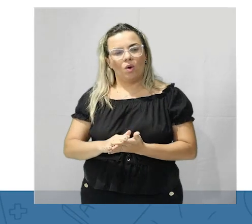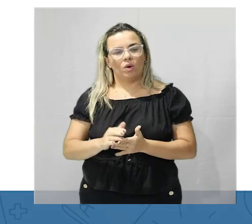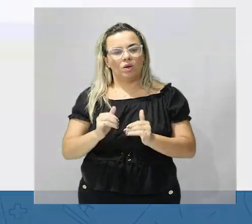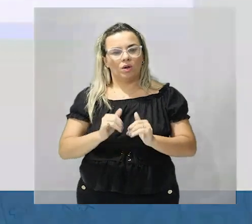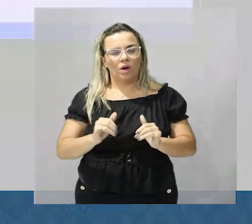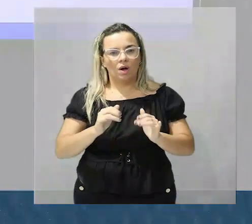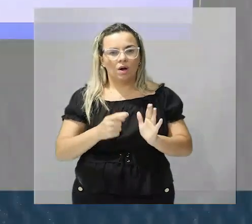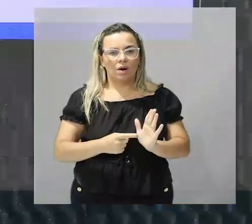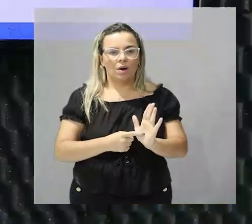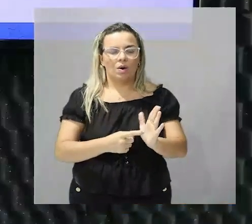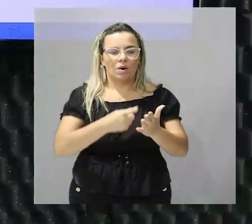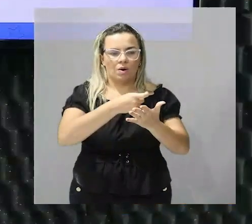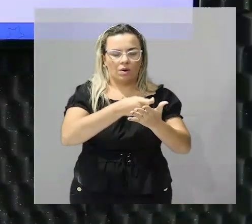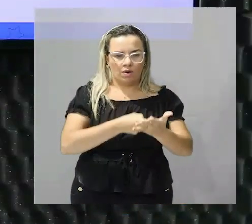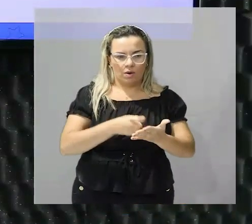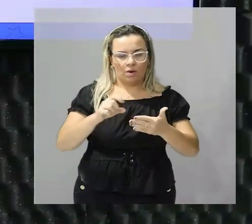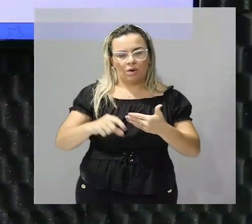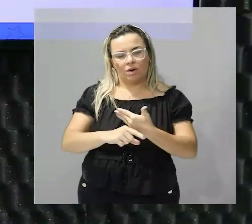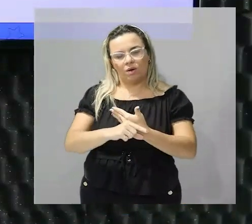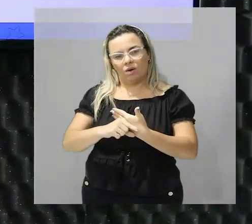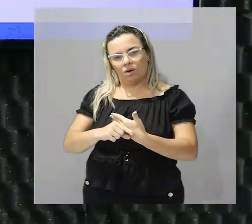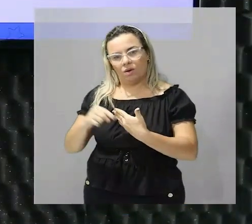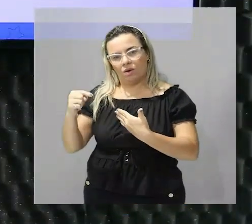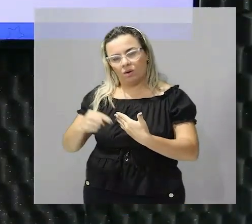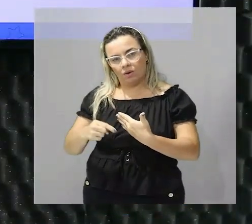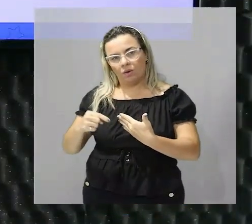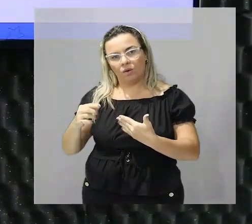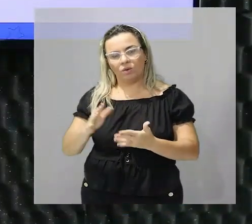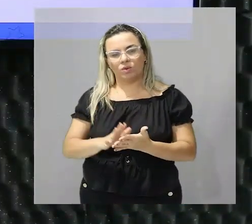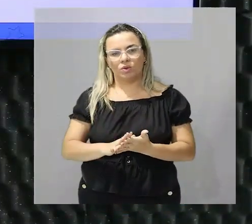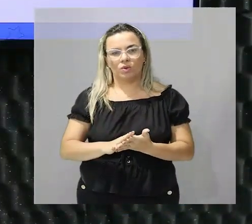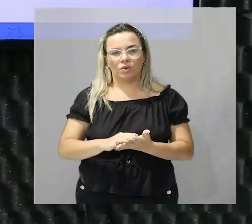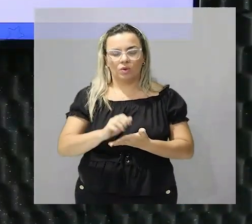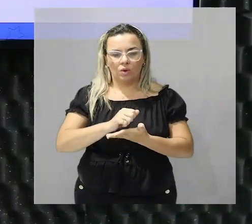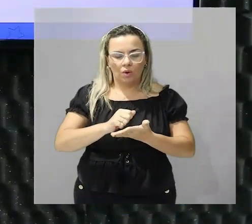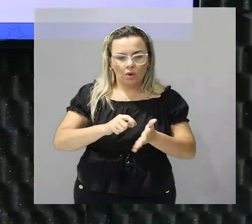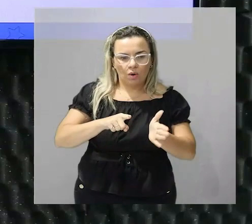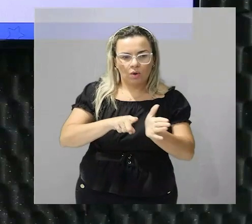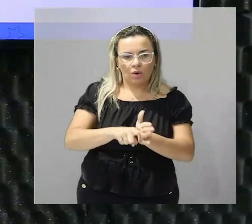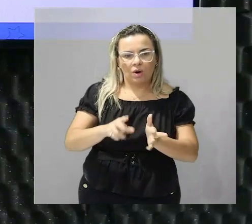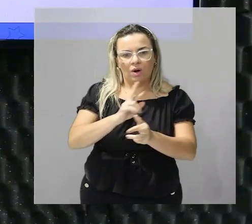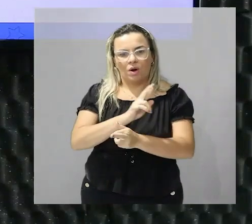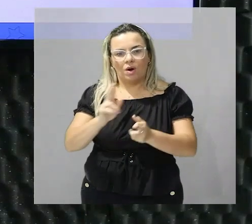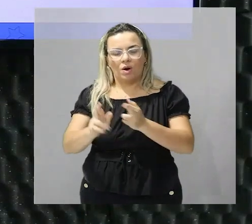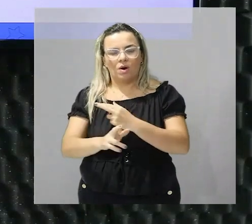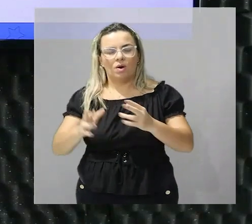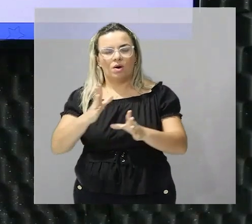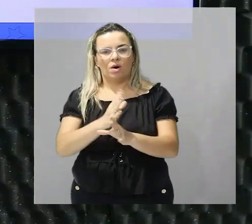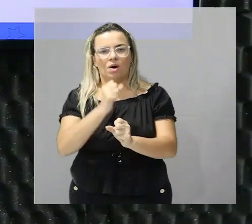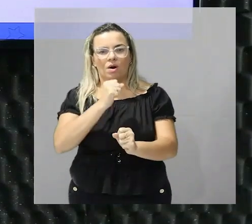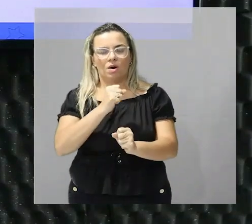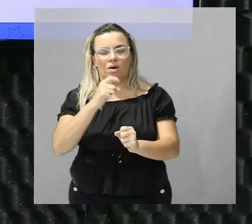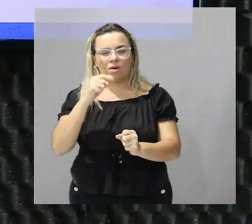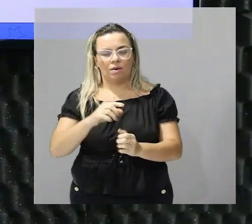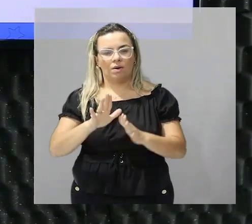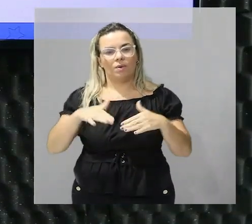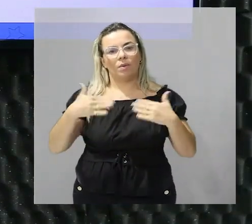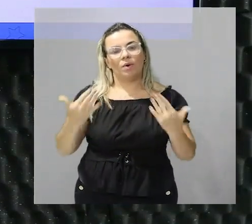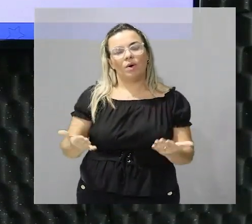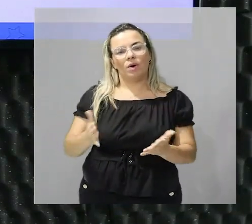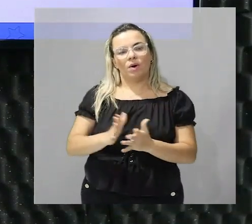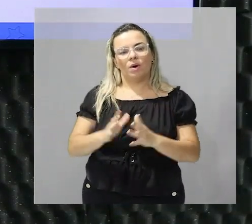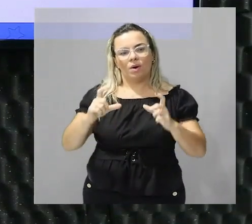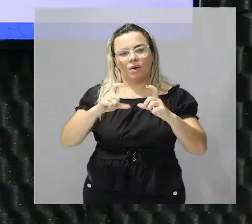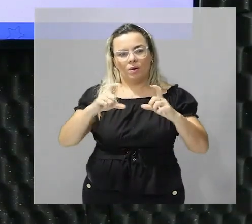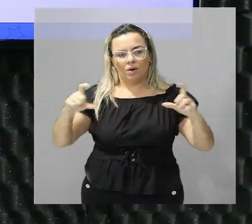o autor da questão trouxe para nós informações referentes a esse lucro. E esse lucro é expresso